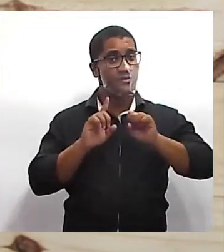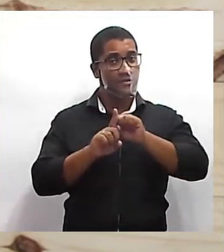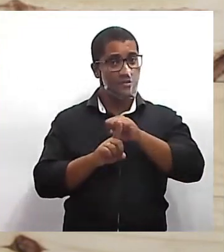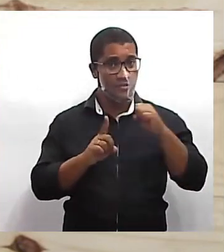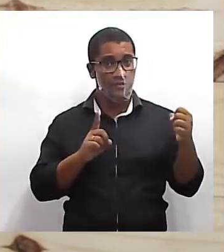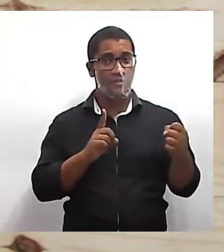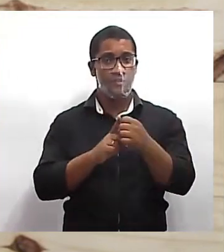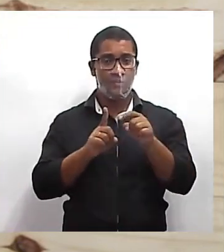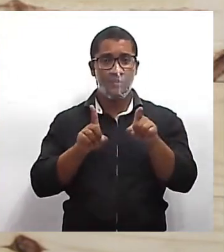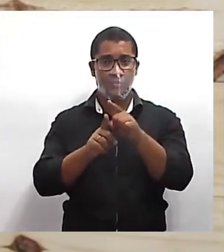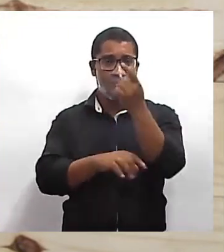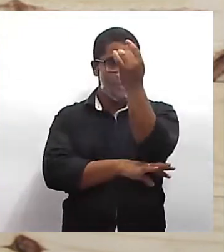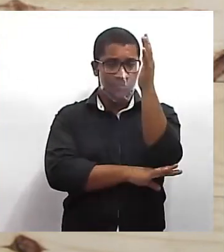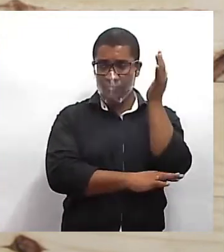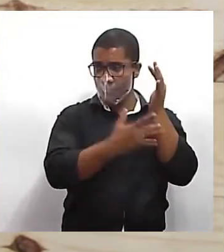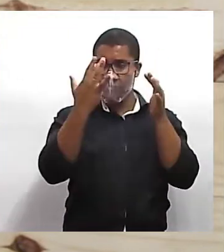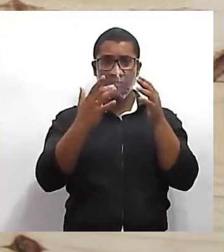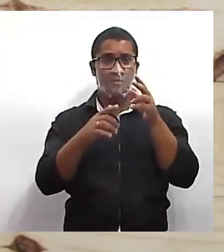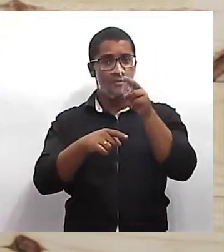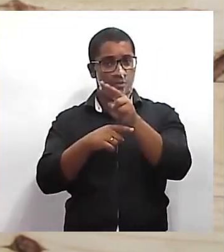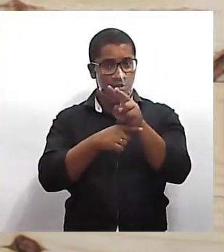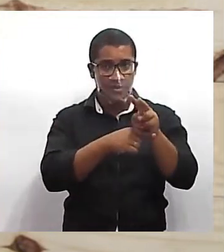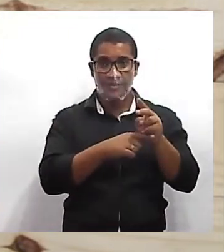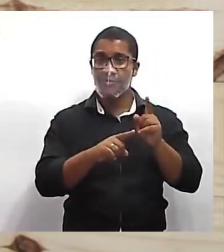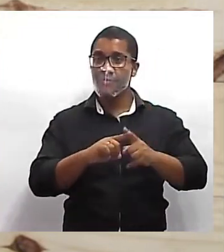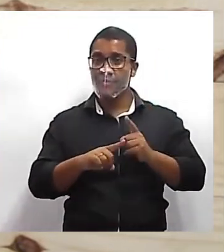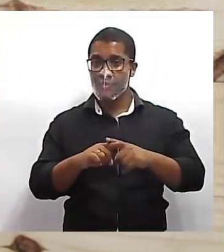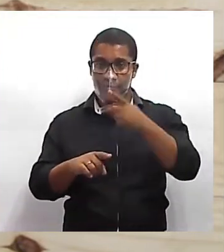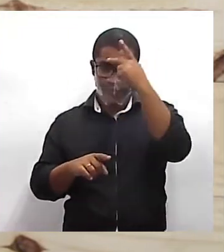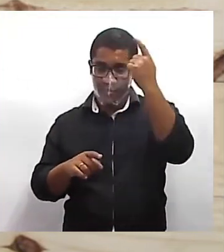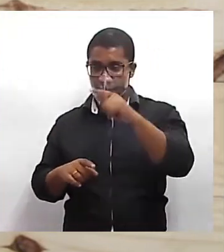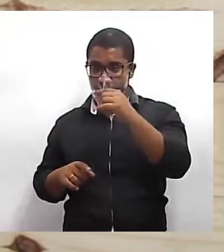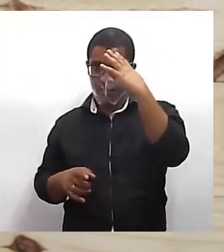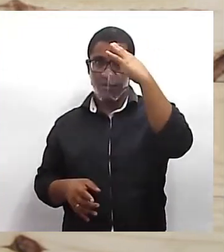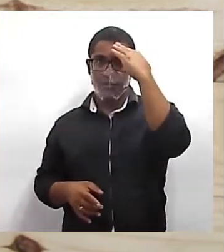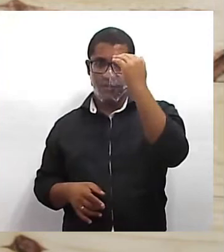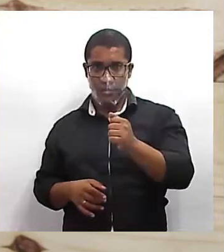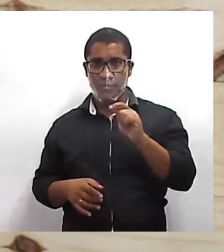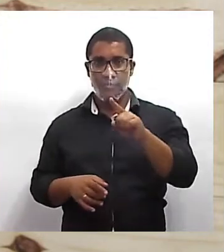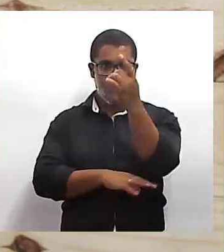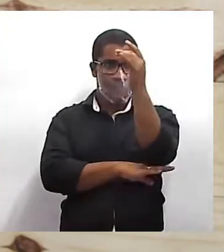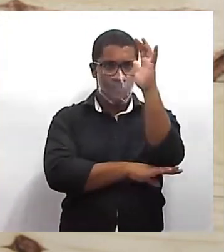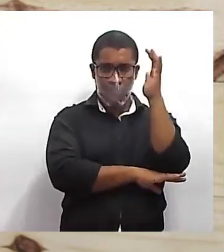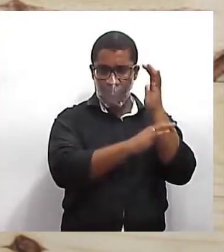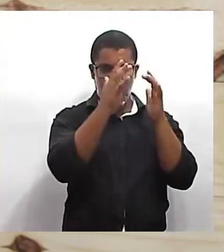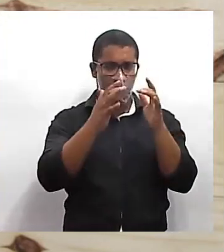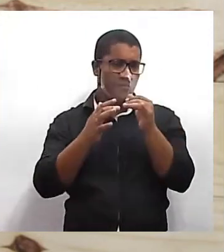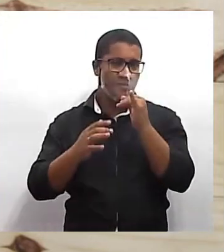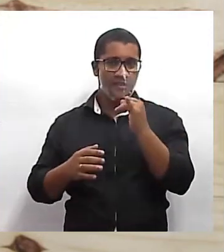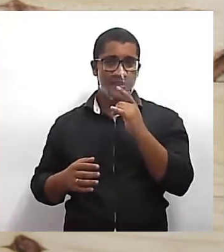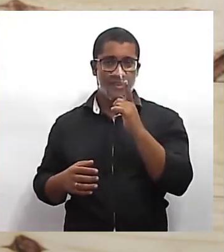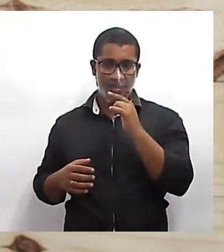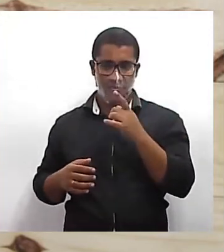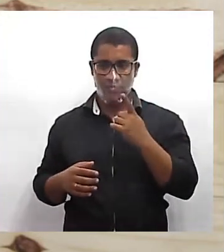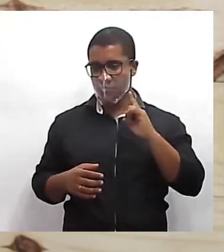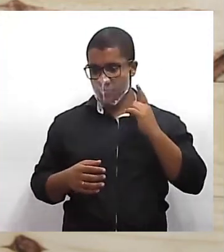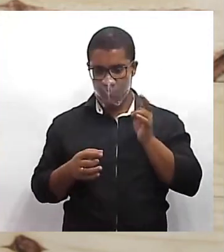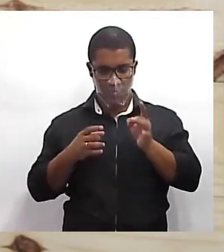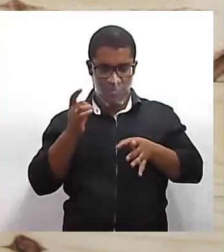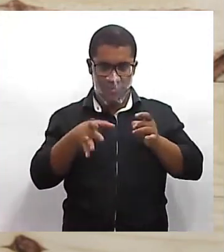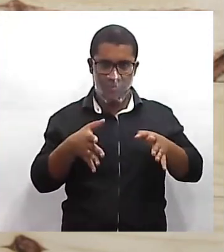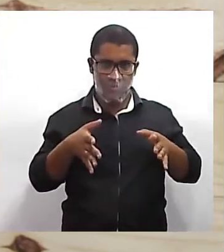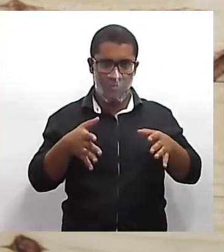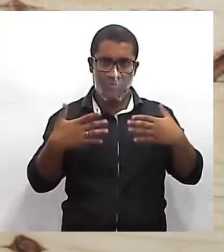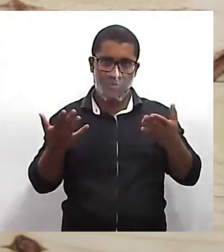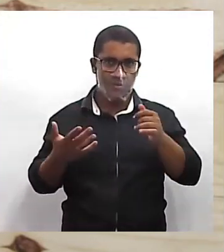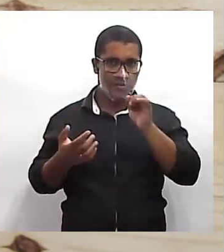o meio ambiente. Pessoas conscientes, com conhecimento crítico, sabem que não se deve sujar a água que se bebe, né, e poluir